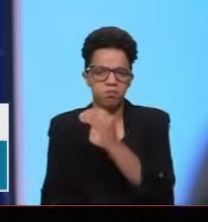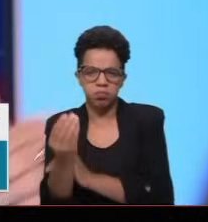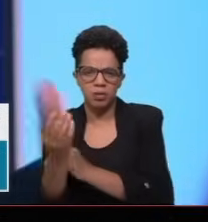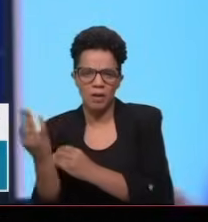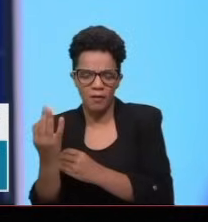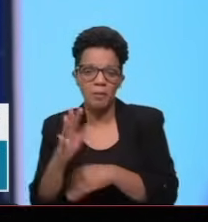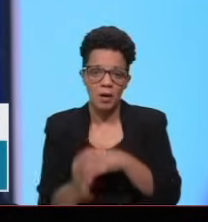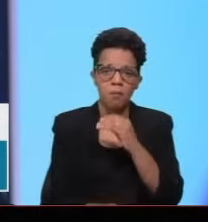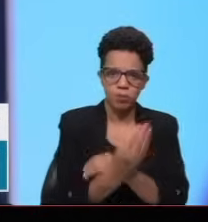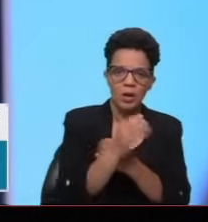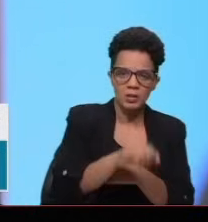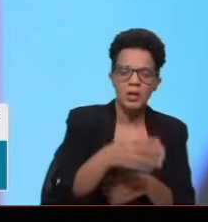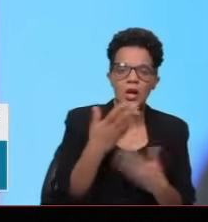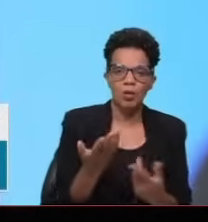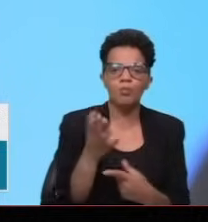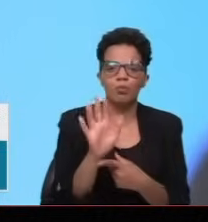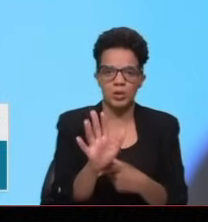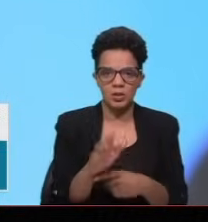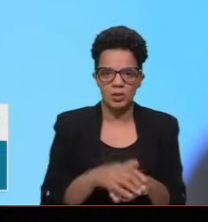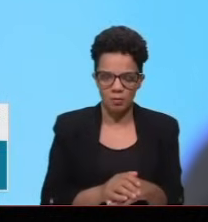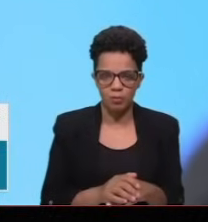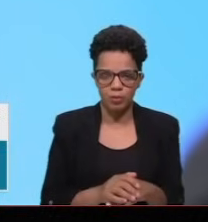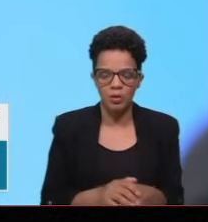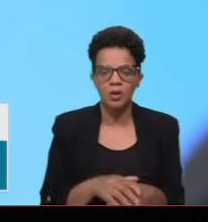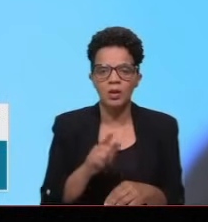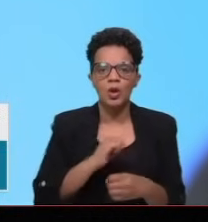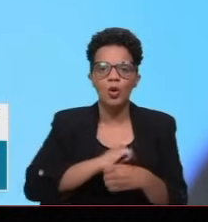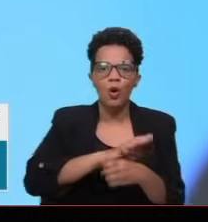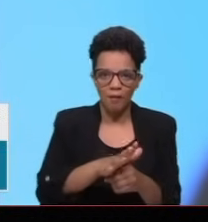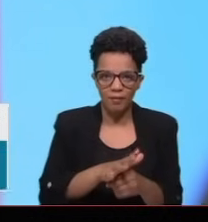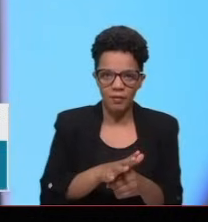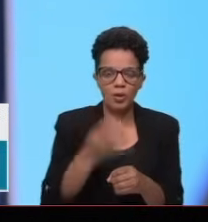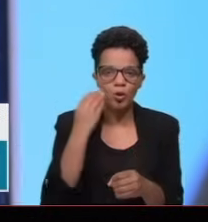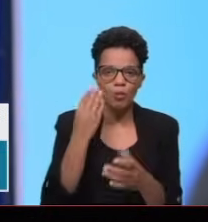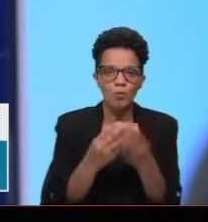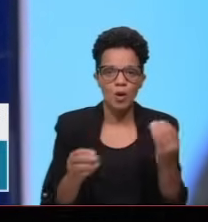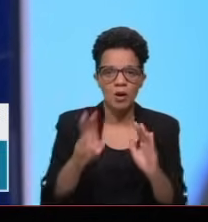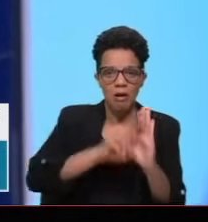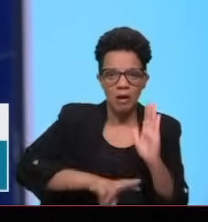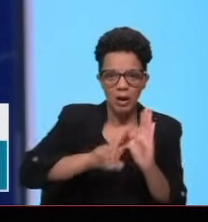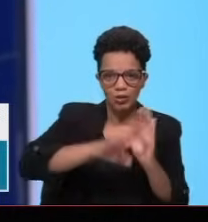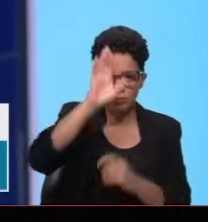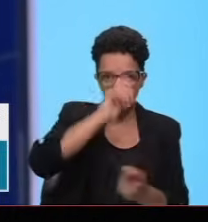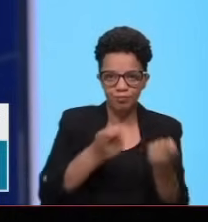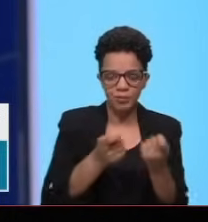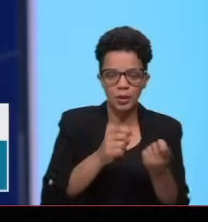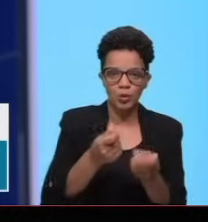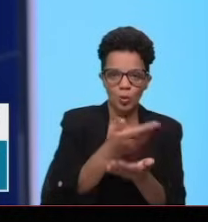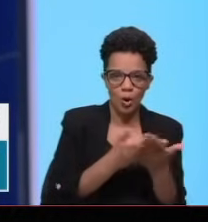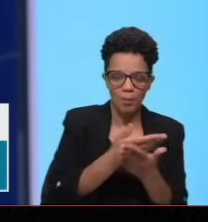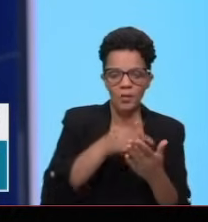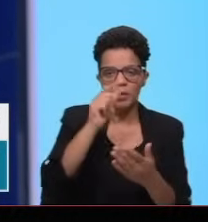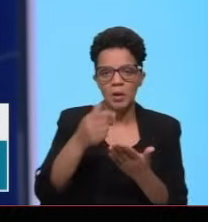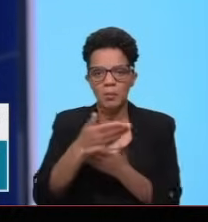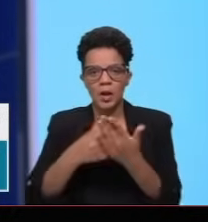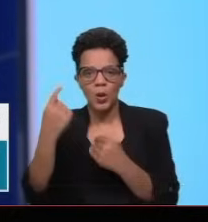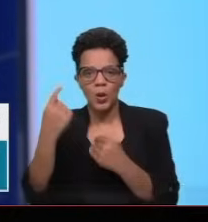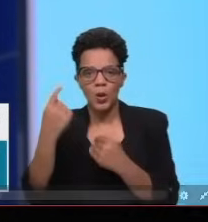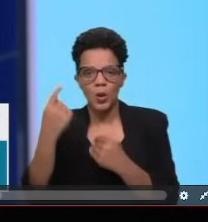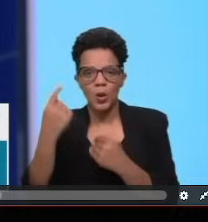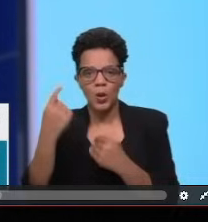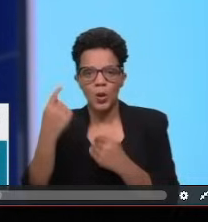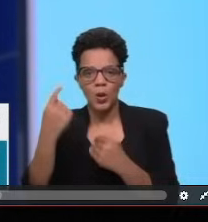bem agora por exemplo para para responder à crise do covid tanto as regras de governação económica S as regras de mercado único que